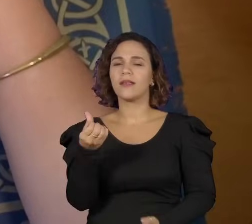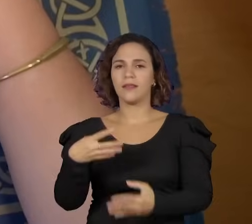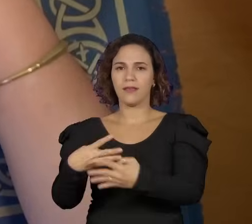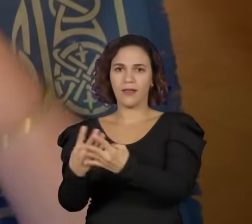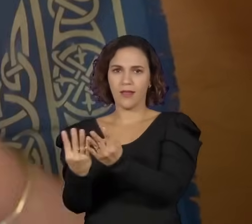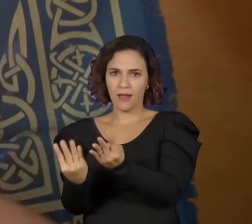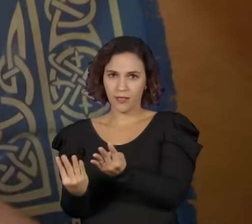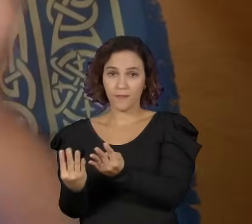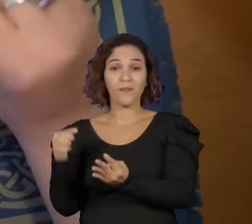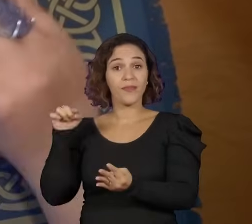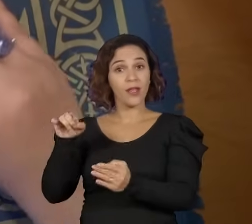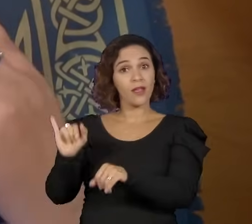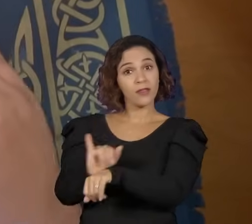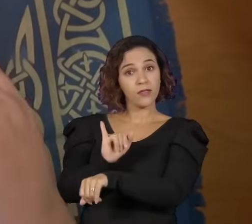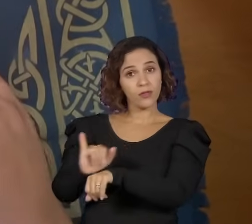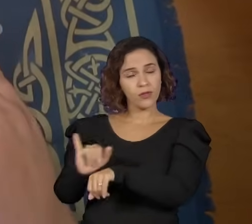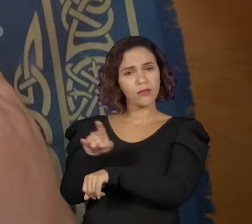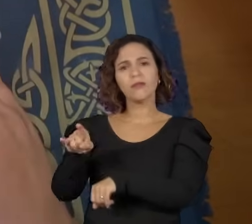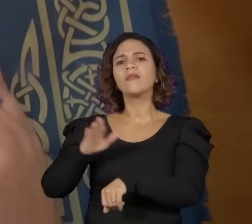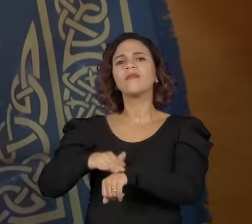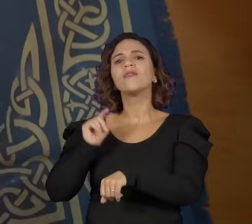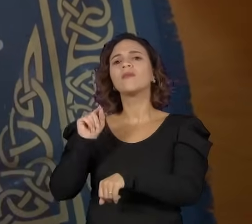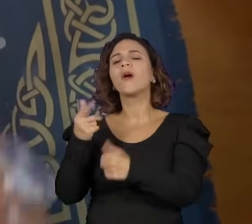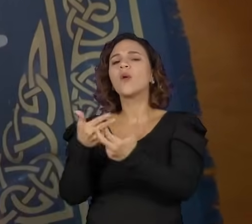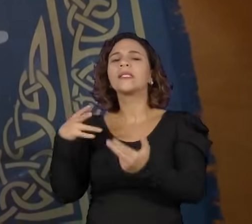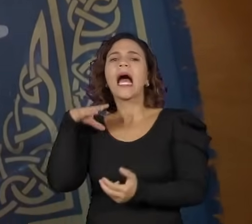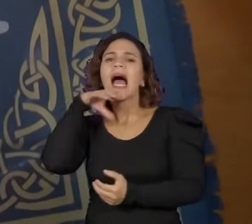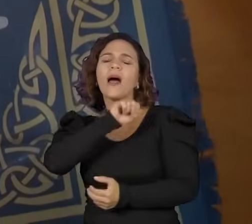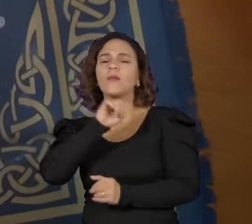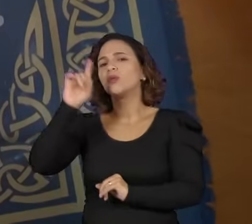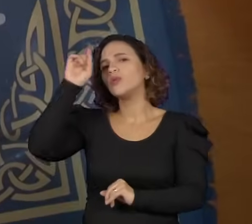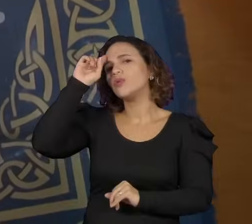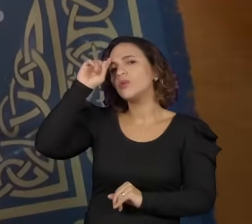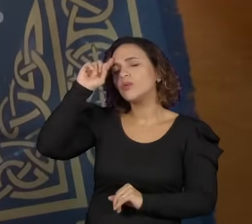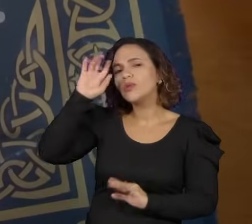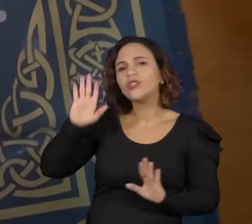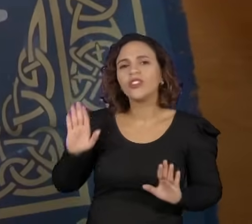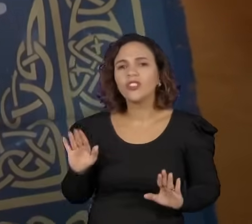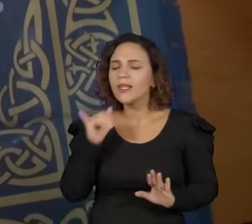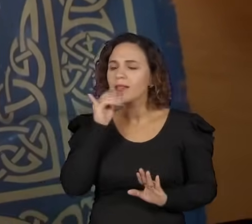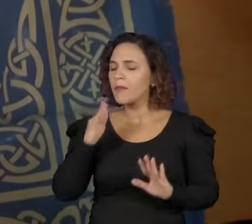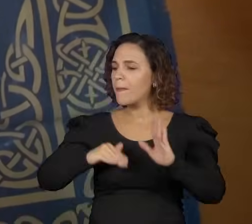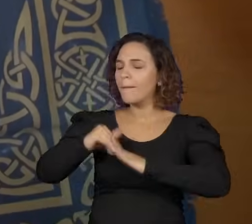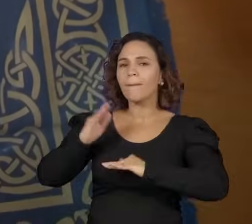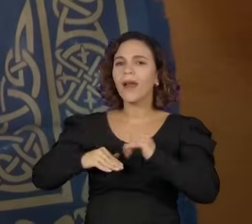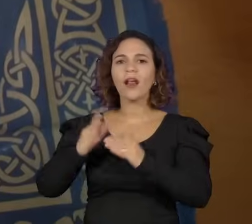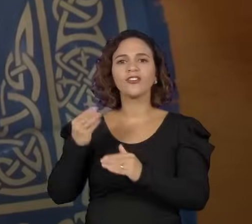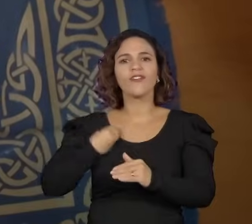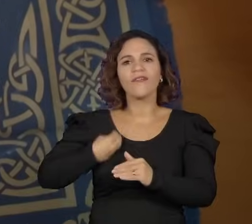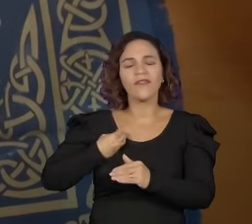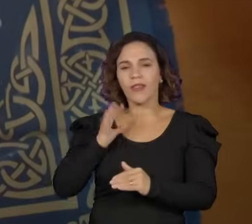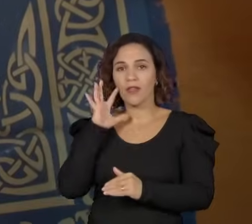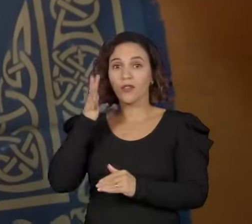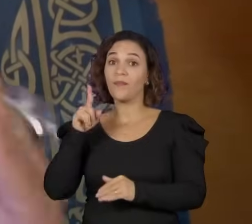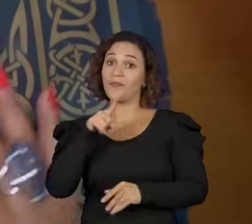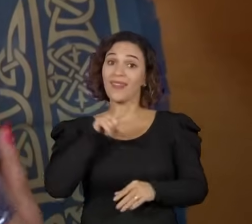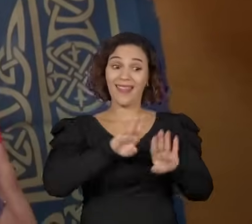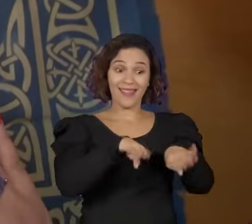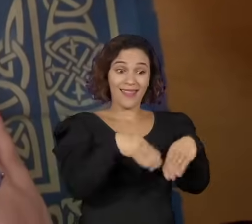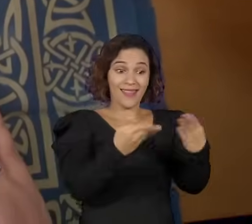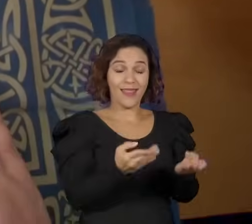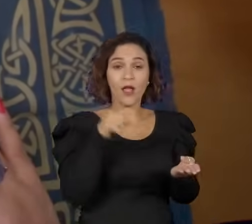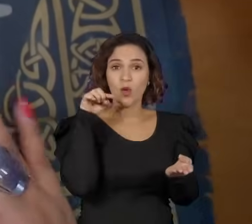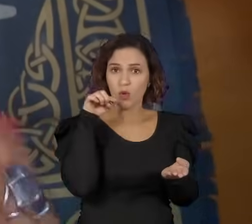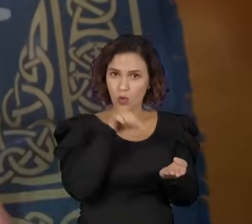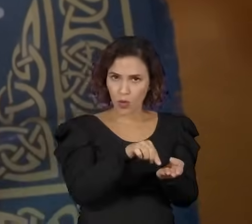E aquela ferramenta ele vai usar para situações mais rápidas do dia a dia, situações mais práticas do cotidiano. Já o tarô ele é um